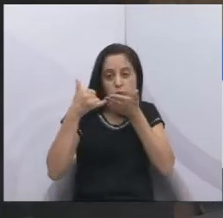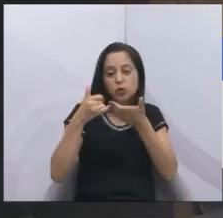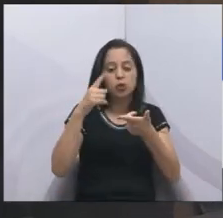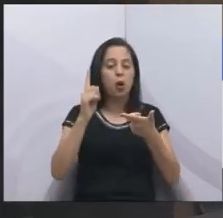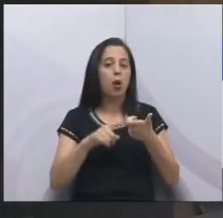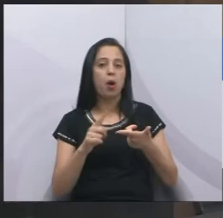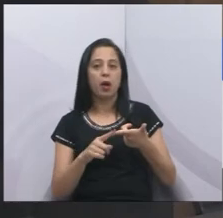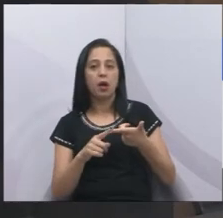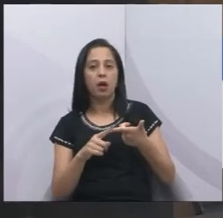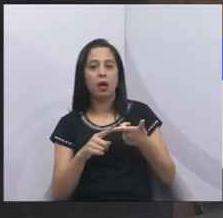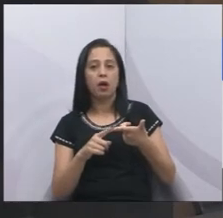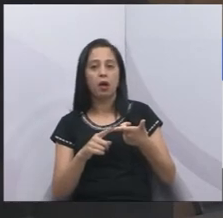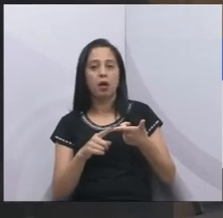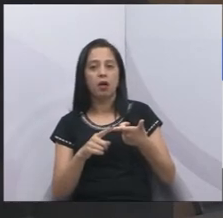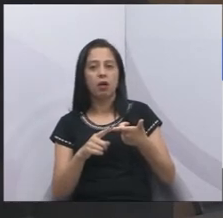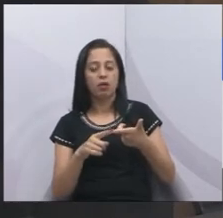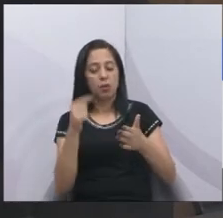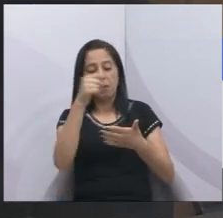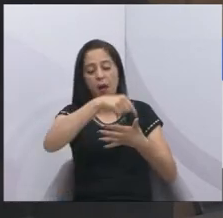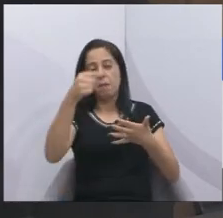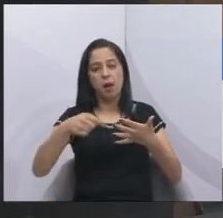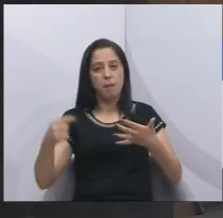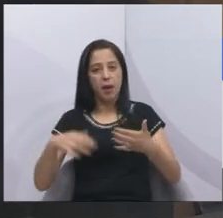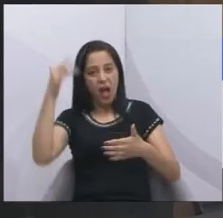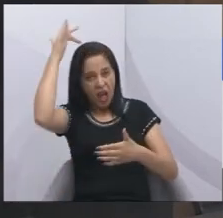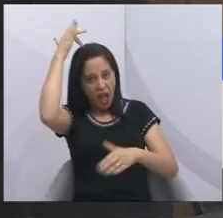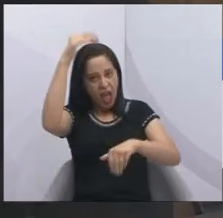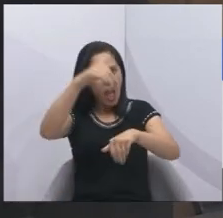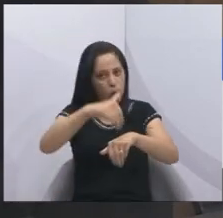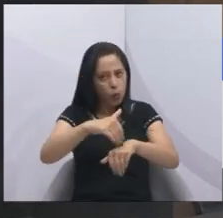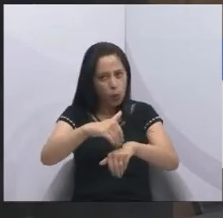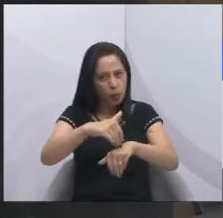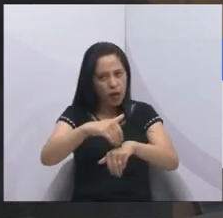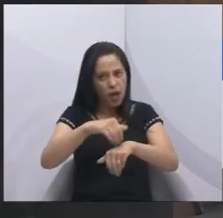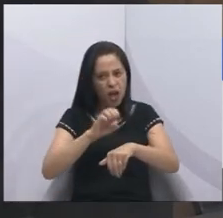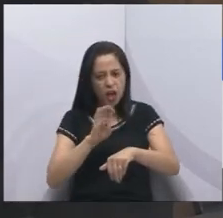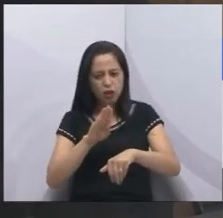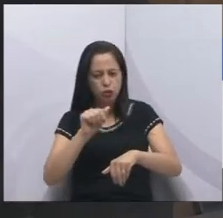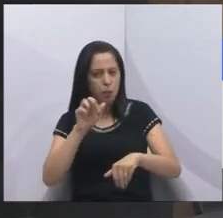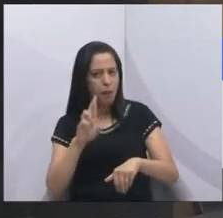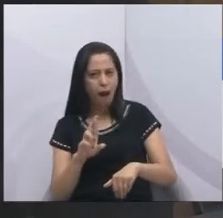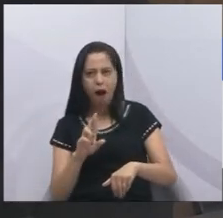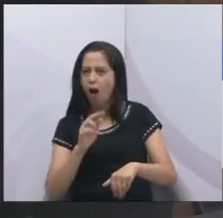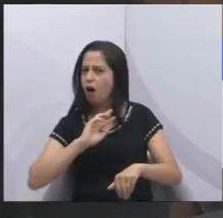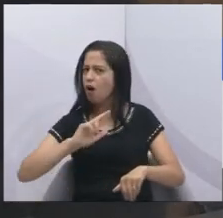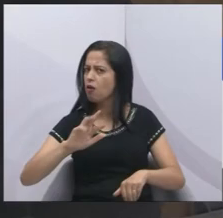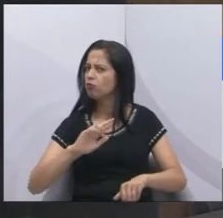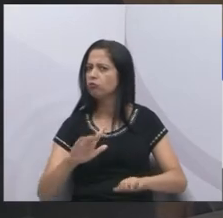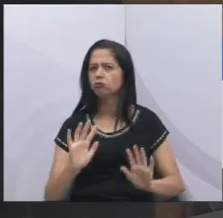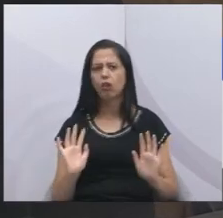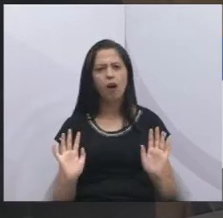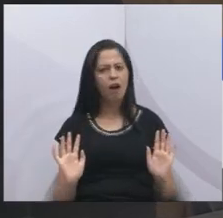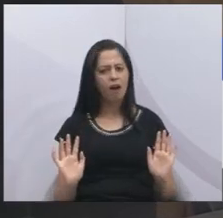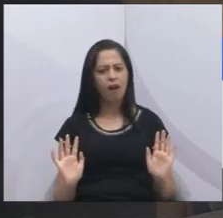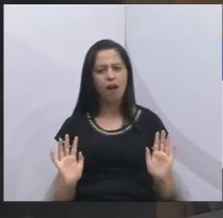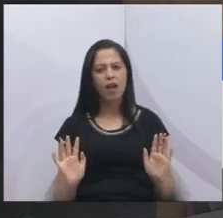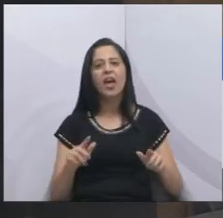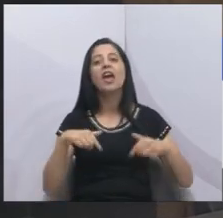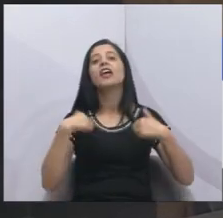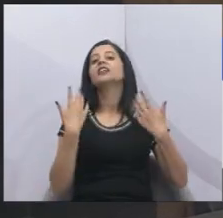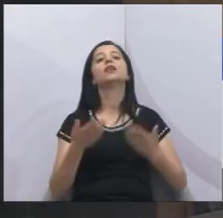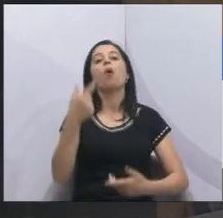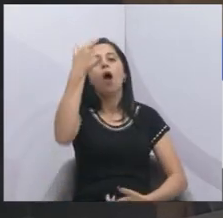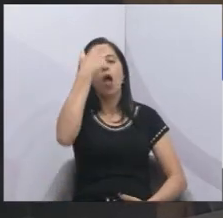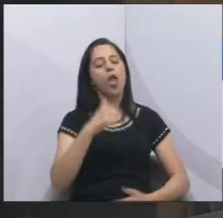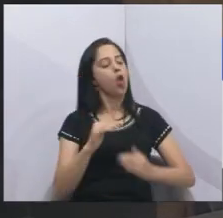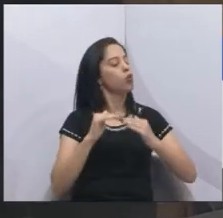sejam dos comerciantes das adegas. Não houve discussão, o consenso estava próximo, então serei contrário